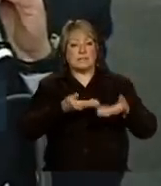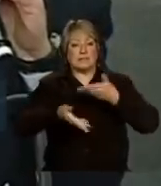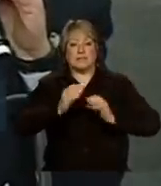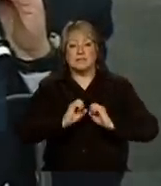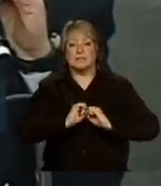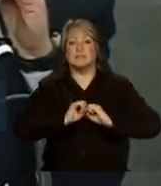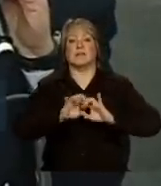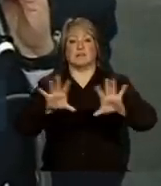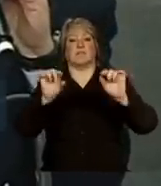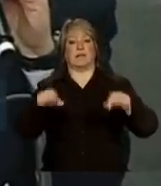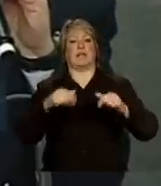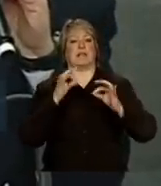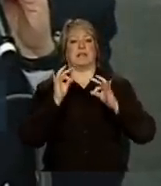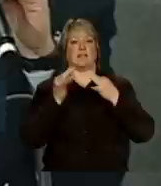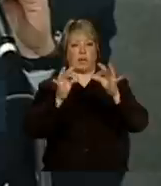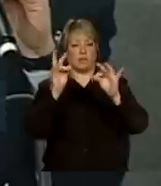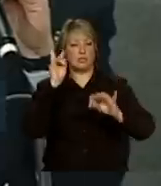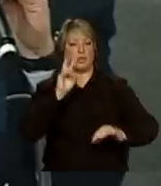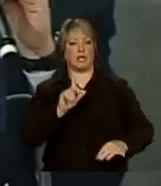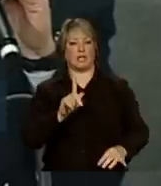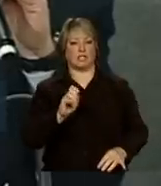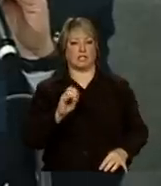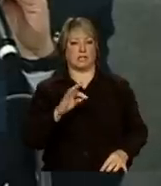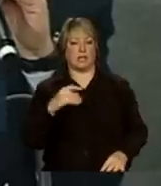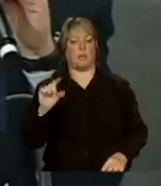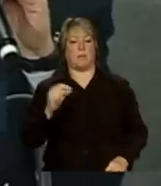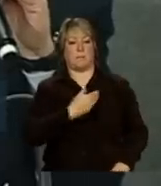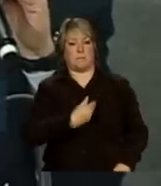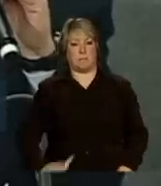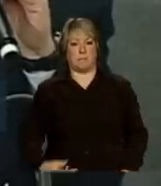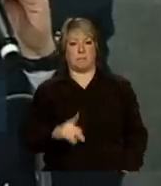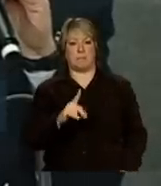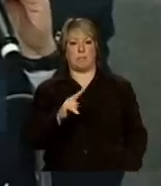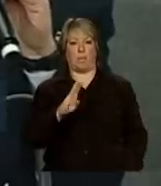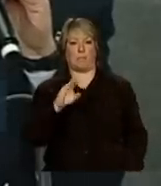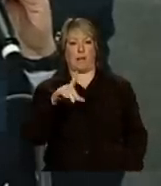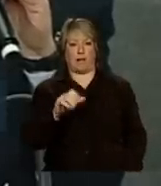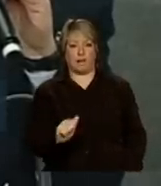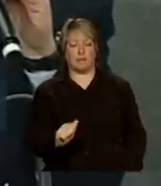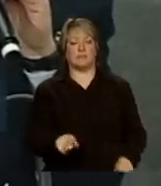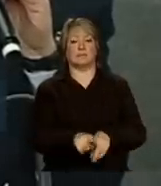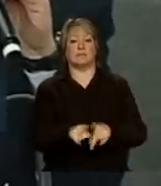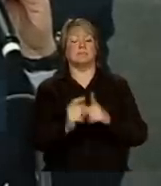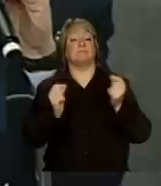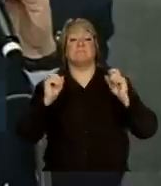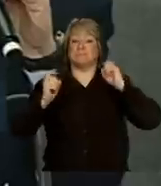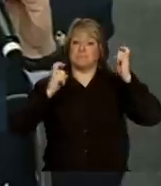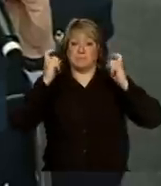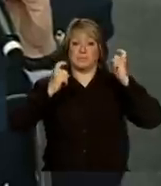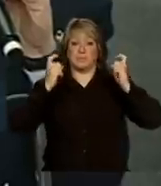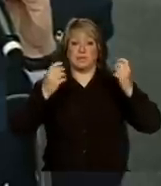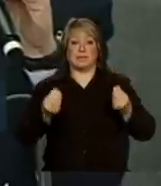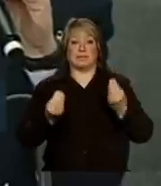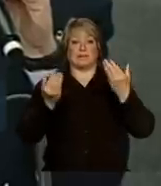na esfera de gestão pública e a preocupação de levar isso para a pequena